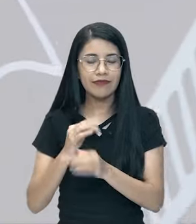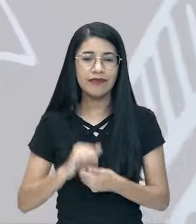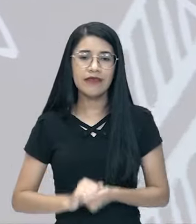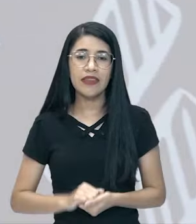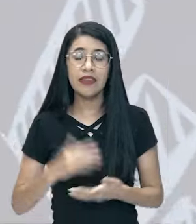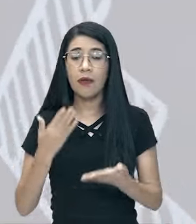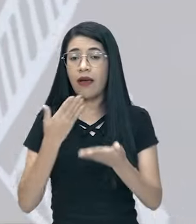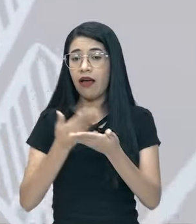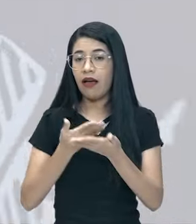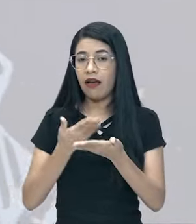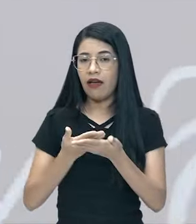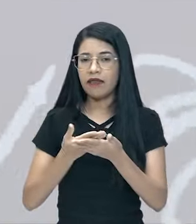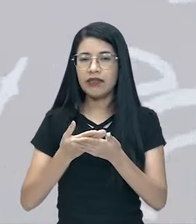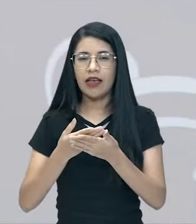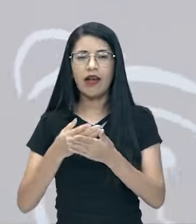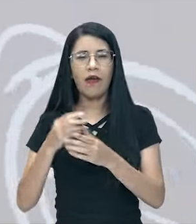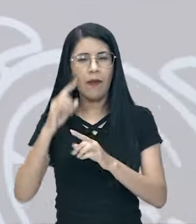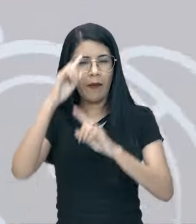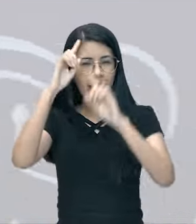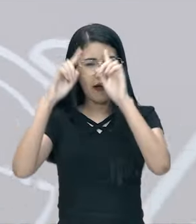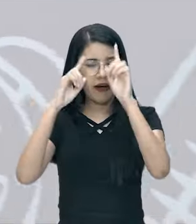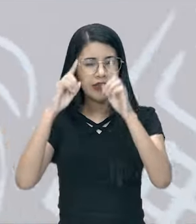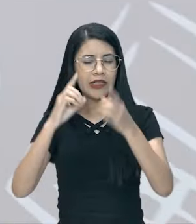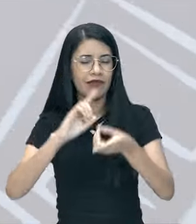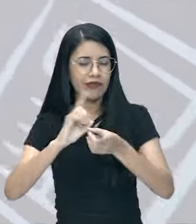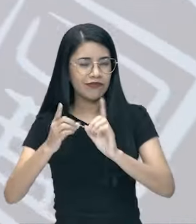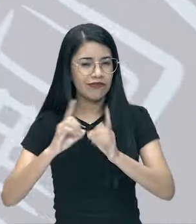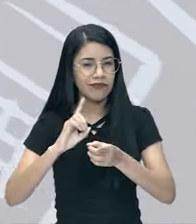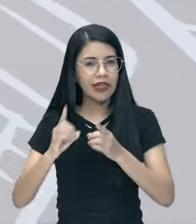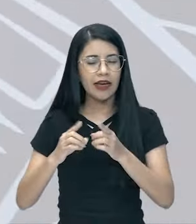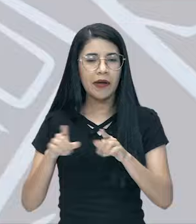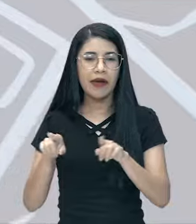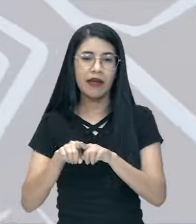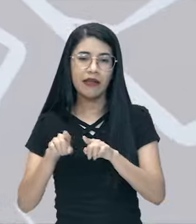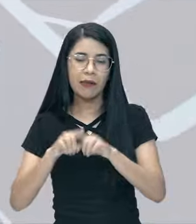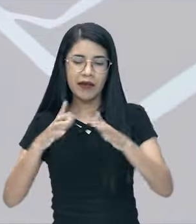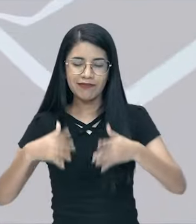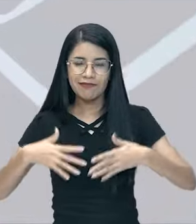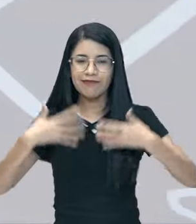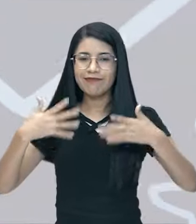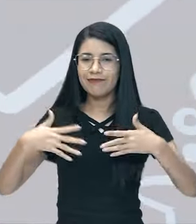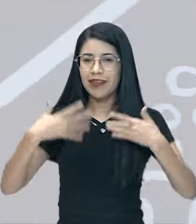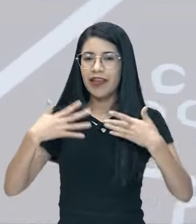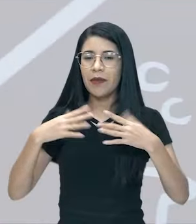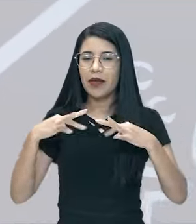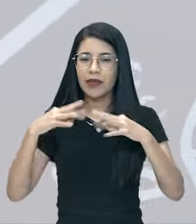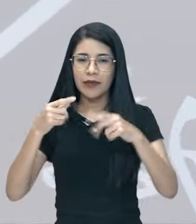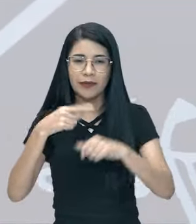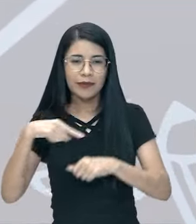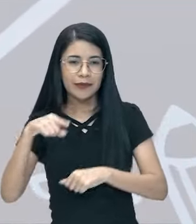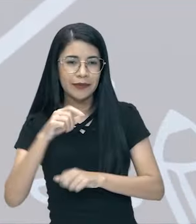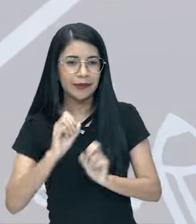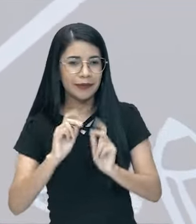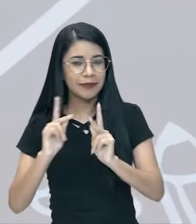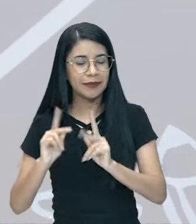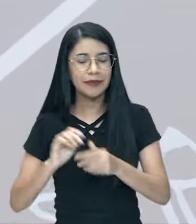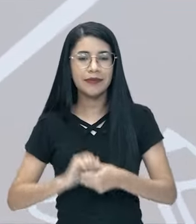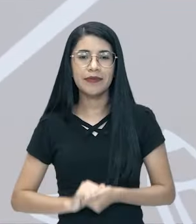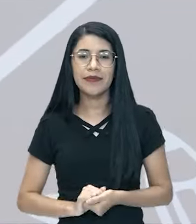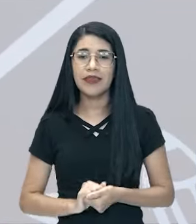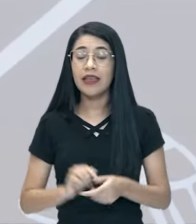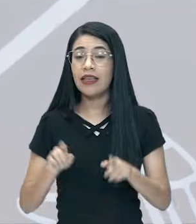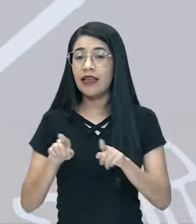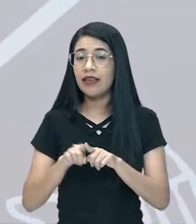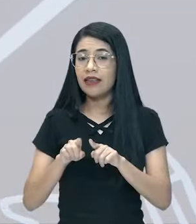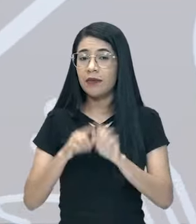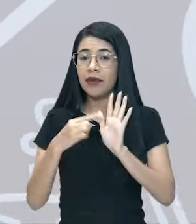aulas serão criativas, dinâmicas, com muito entusiasmo para todos vocês. Trouxe